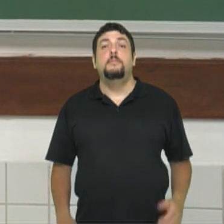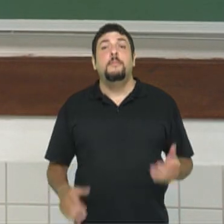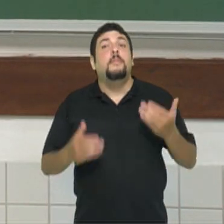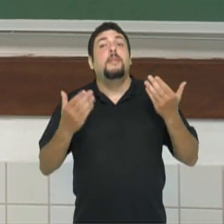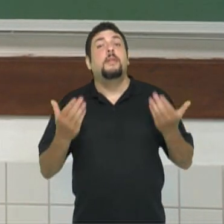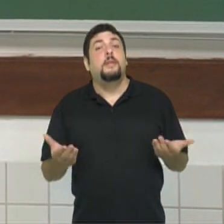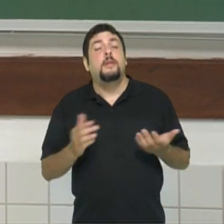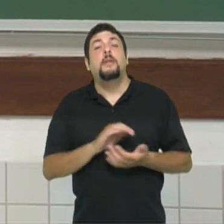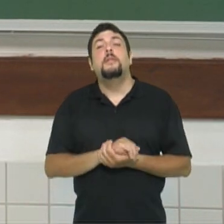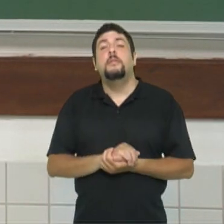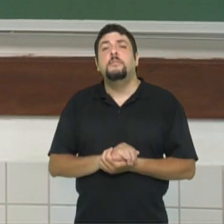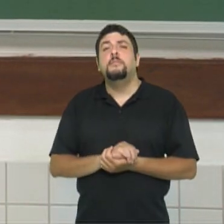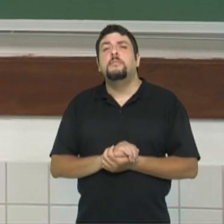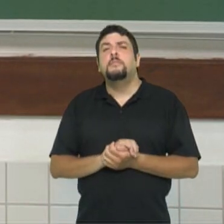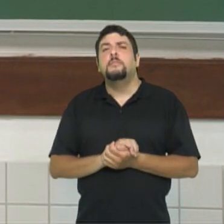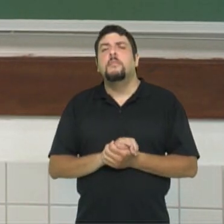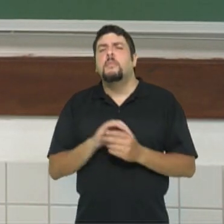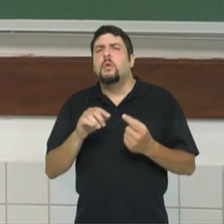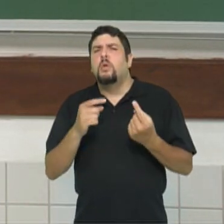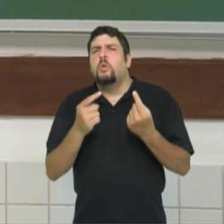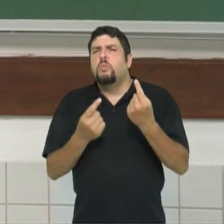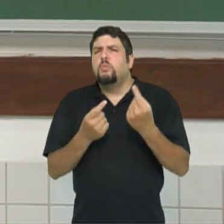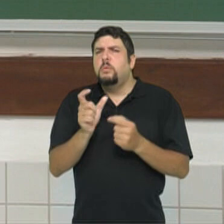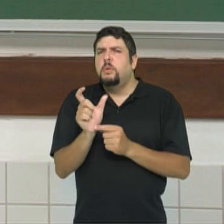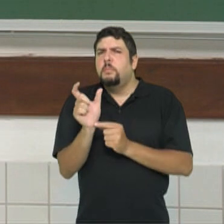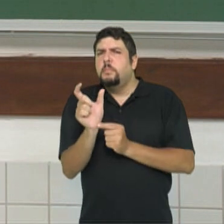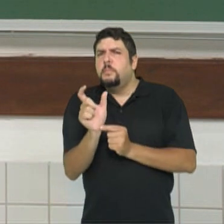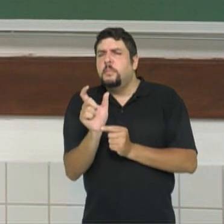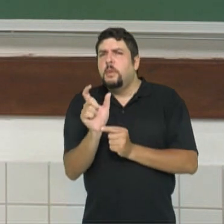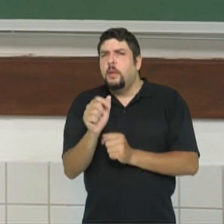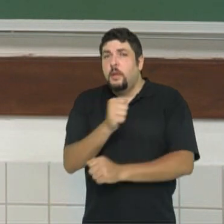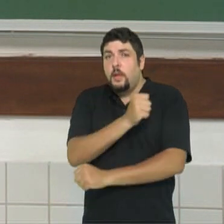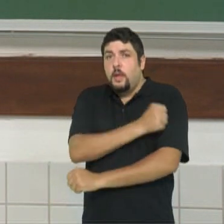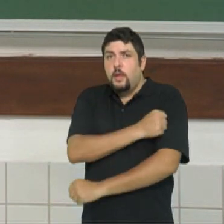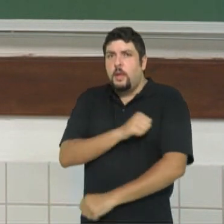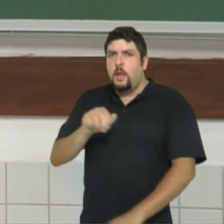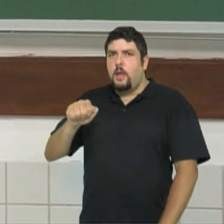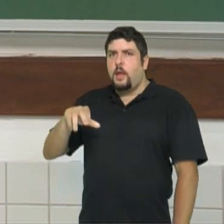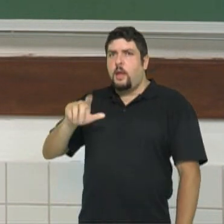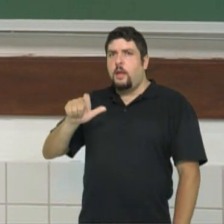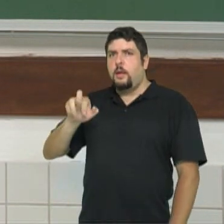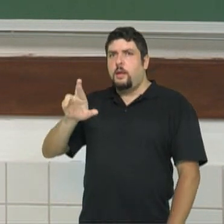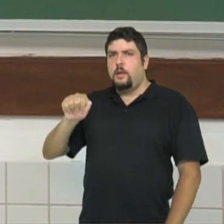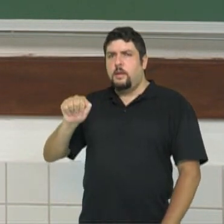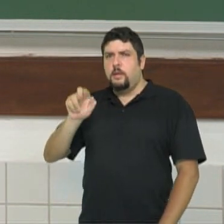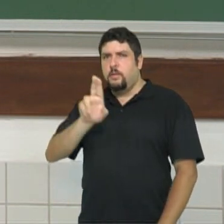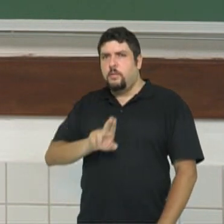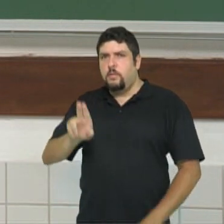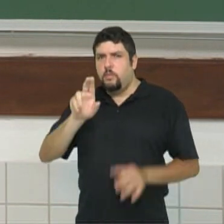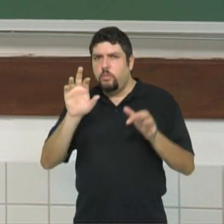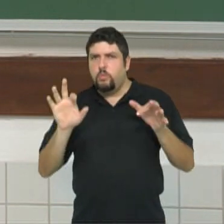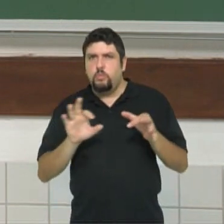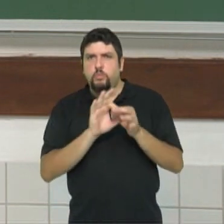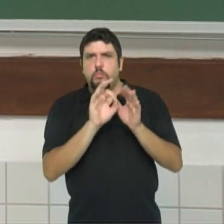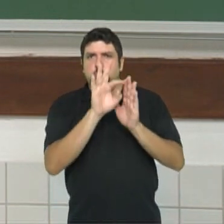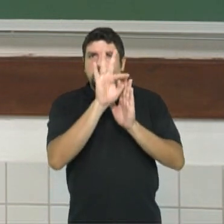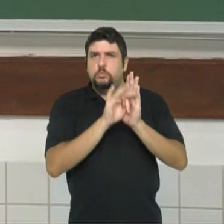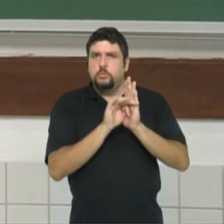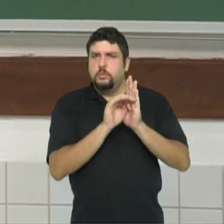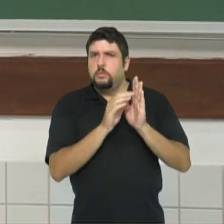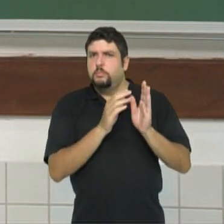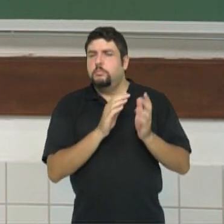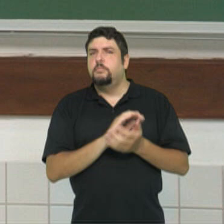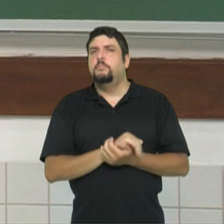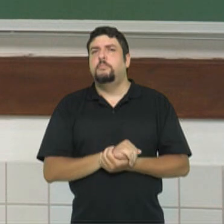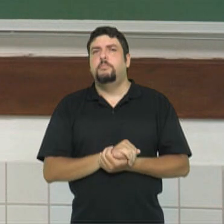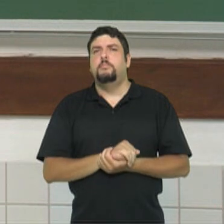E então, qual será que foi o conectivo que a estudante utilizou aqui para fazer a ligação das ideias dentro da redação? Então,